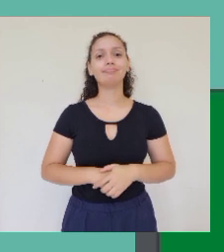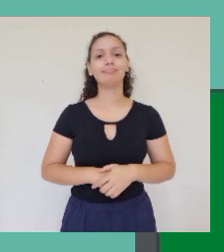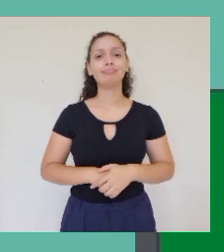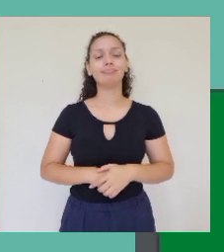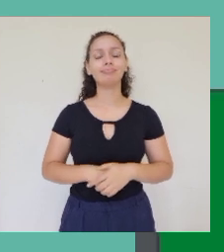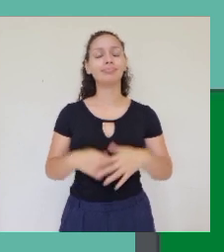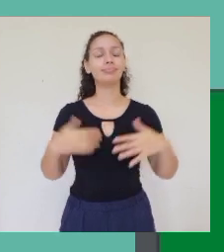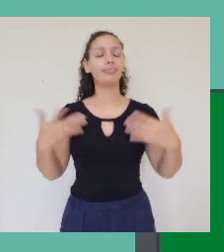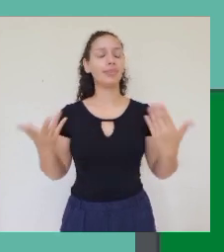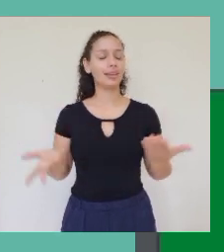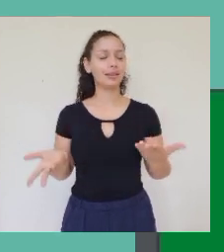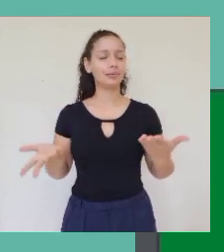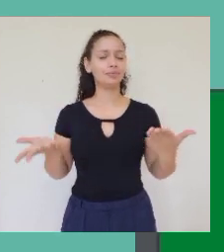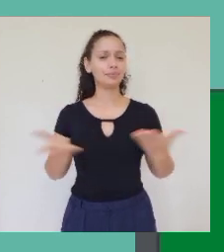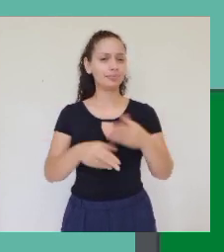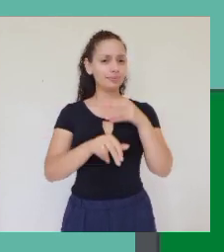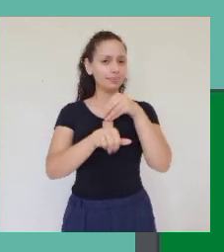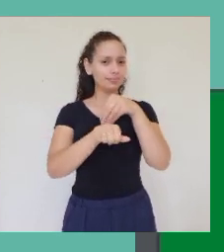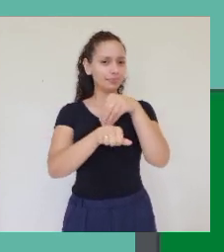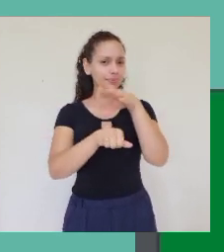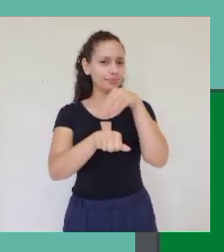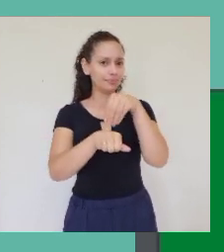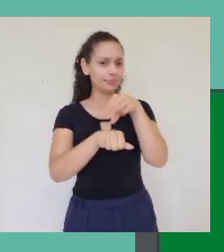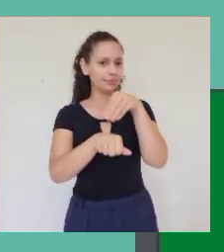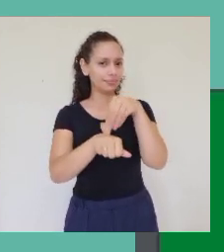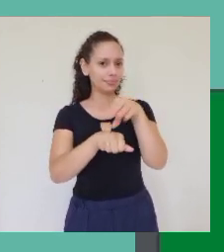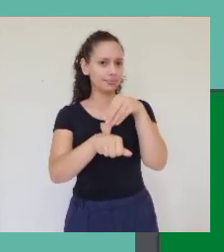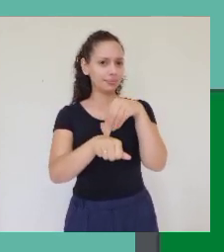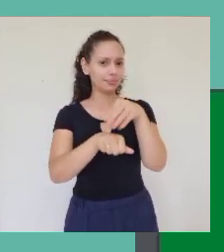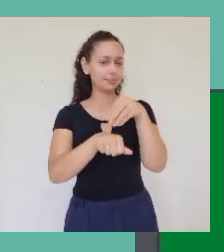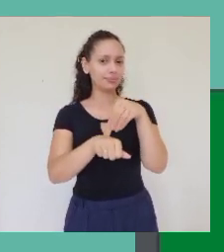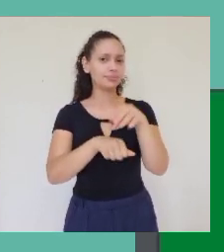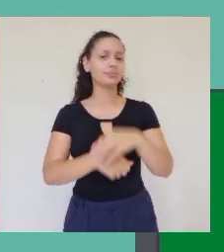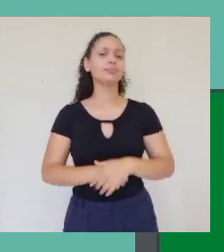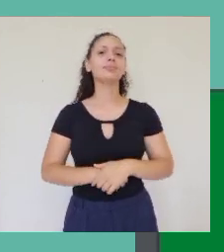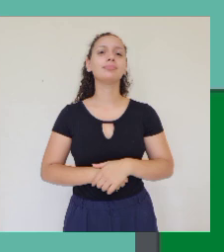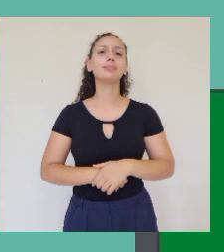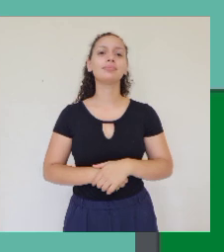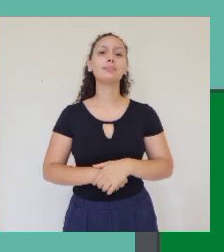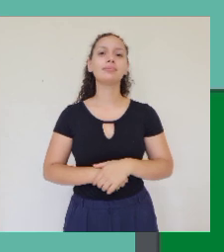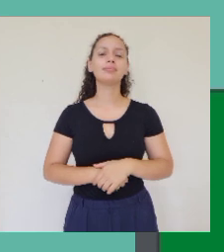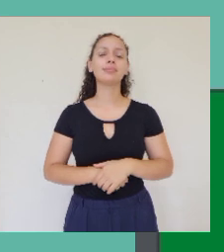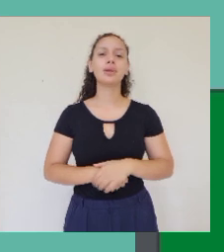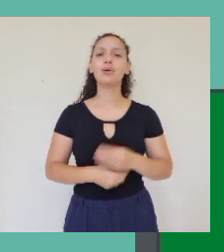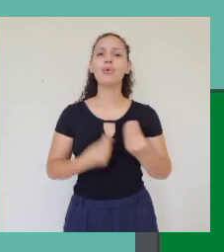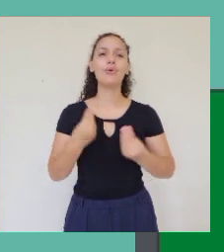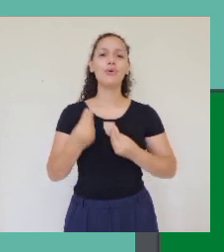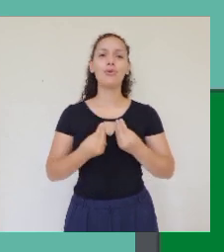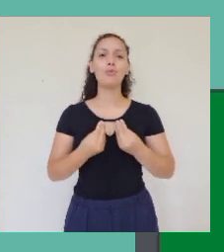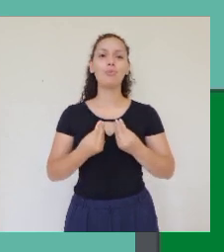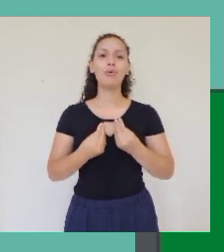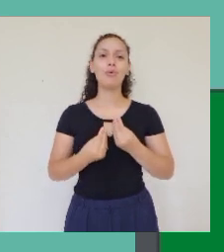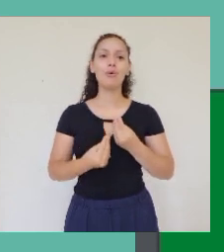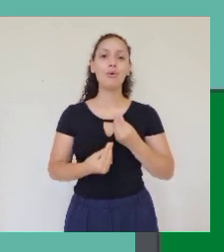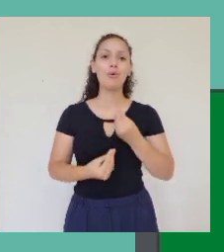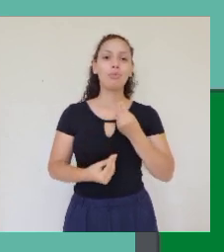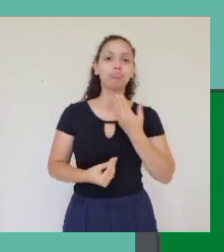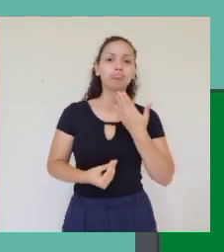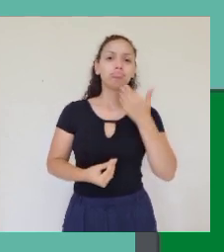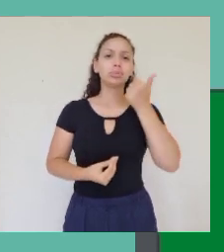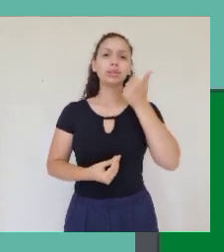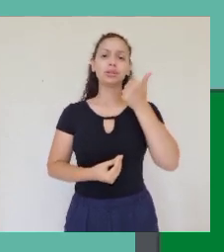Então eu trouxe aqui algumas recomendações, as principais posturas adotadas enquanto a gente está em frente a uma tela, né?